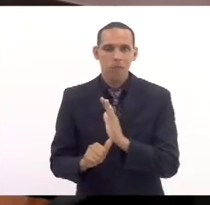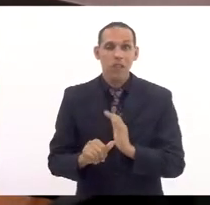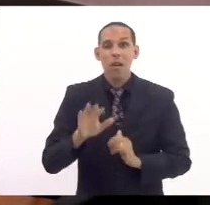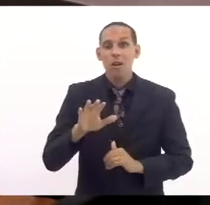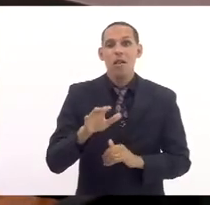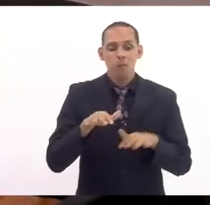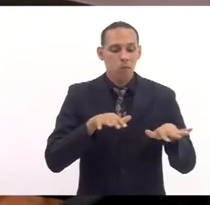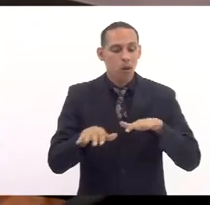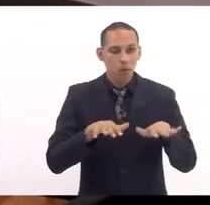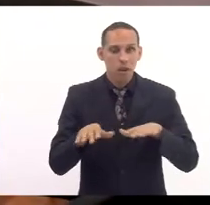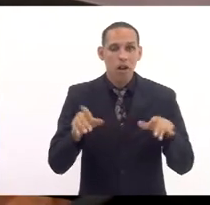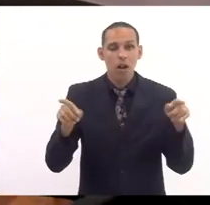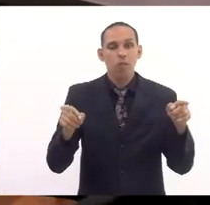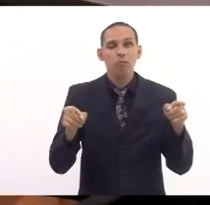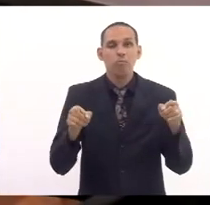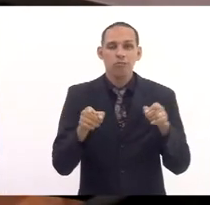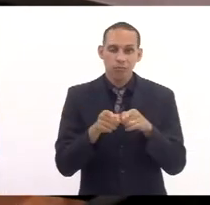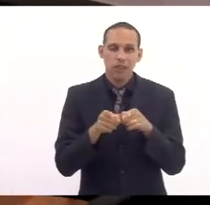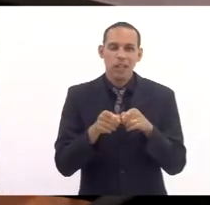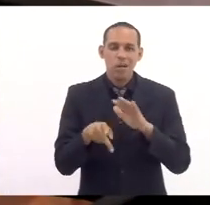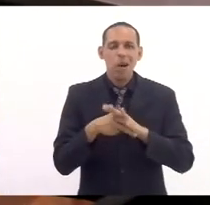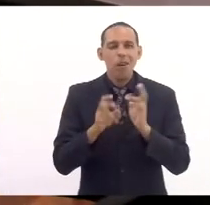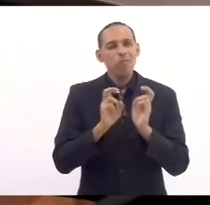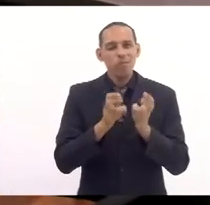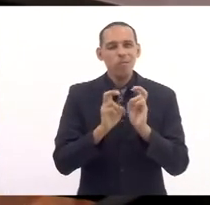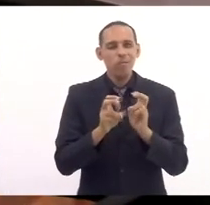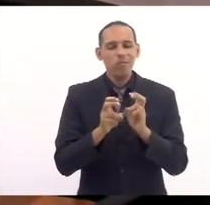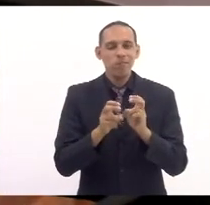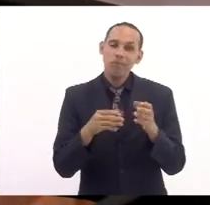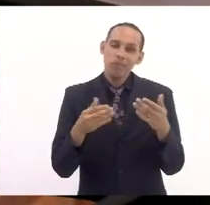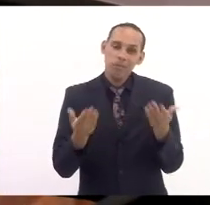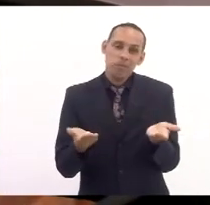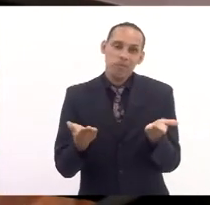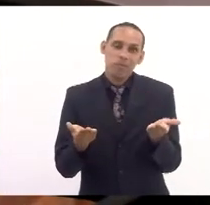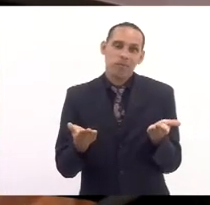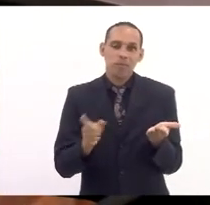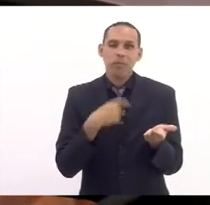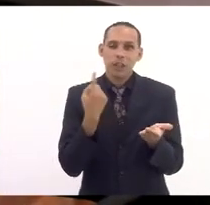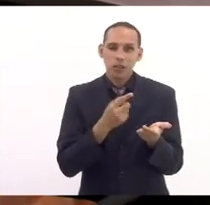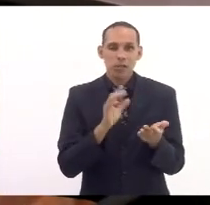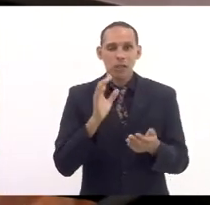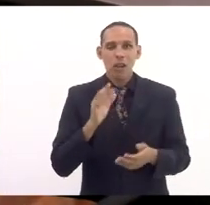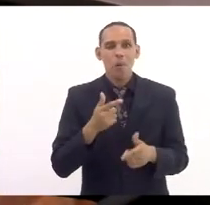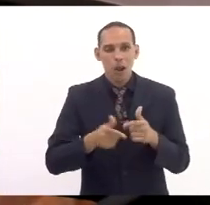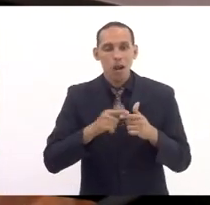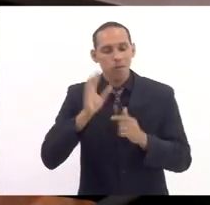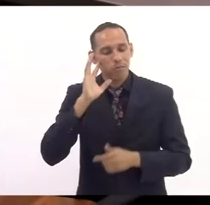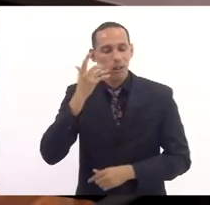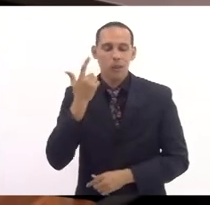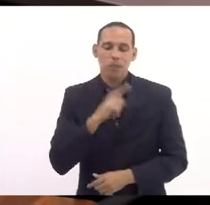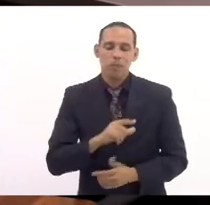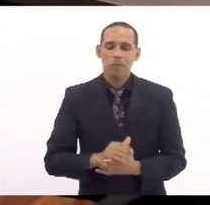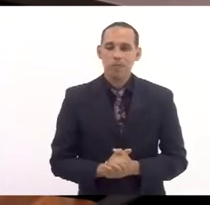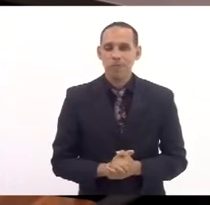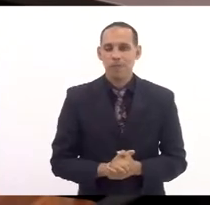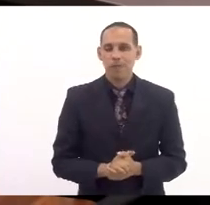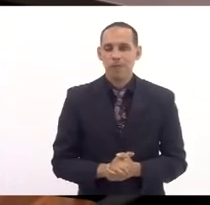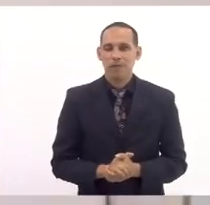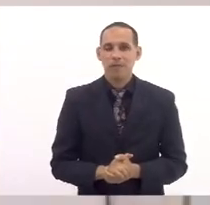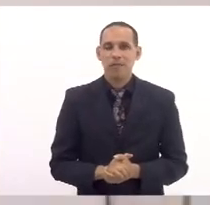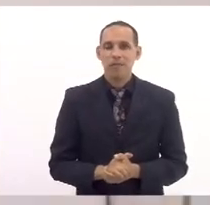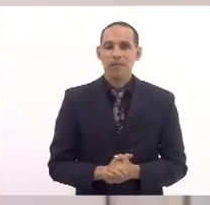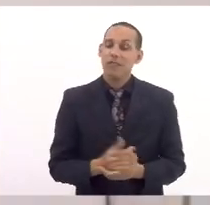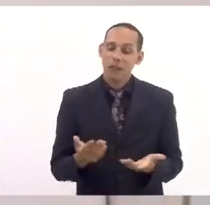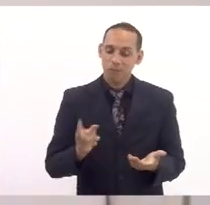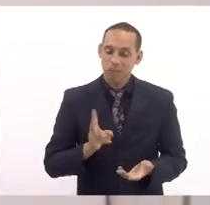Supervia é menor e conseguimos, sim, resolver boa parte dos problemas. Bom, vamos em frente,